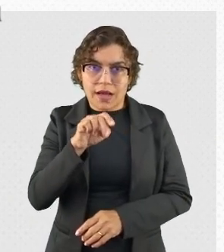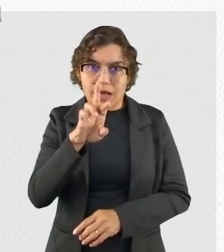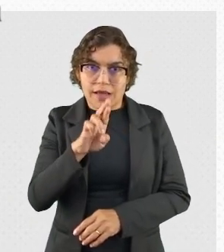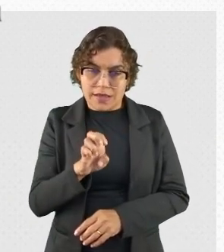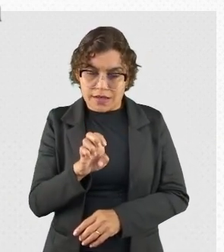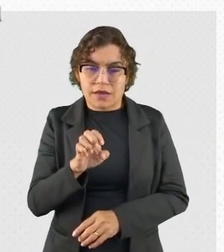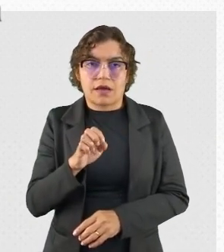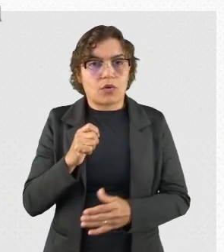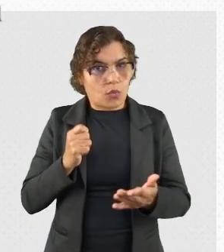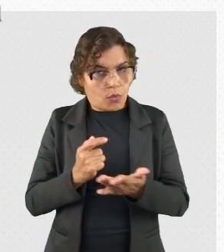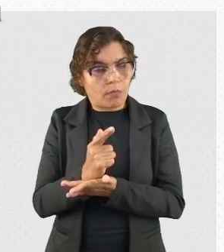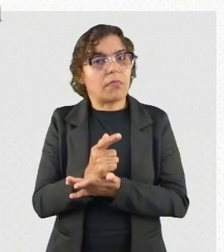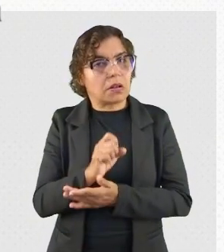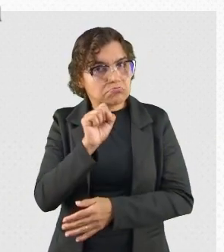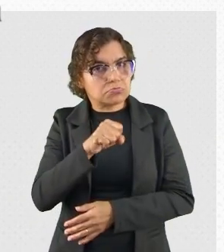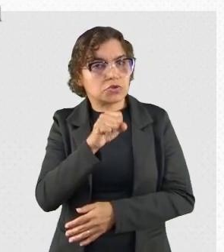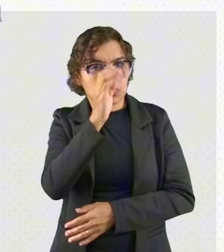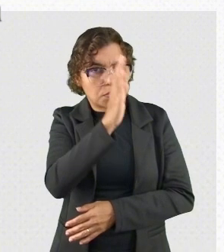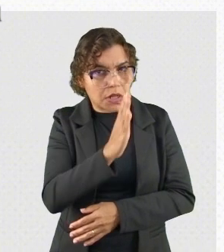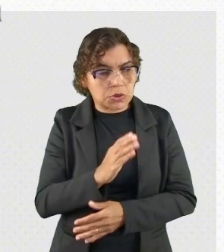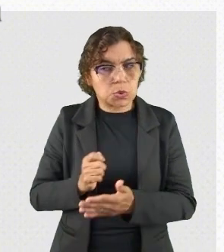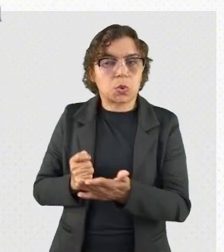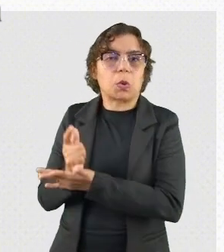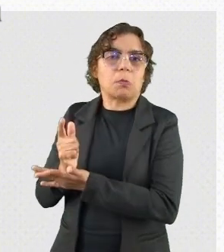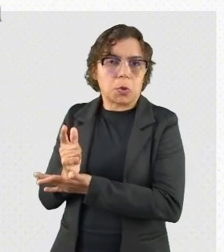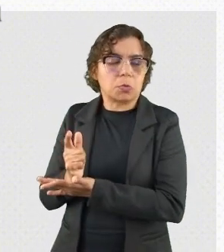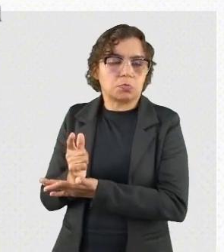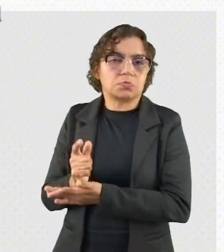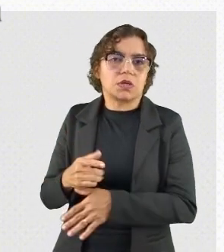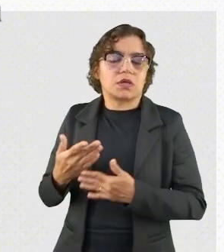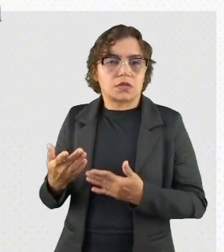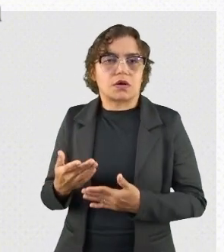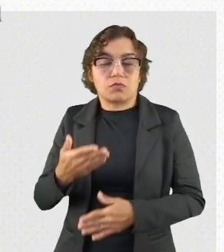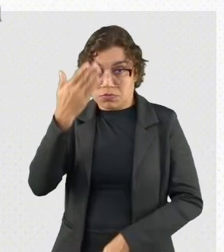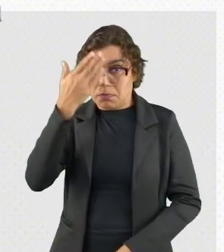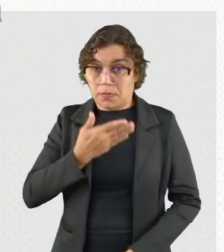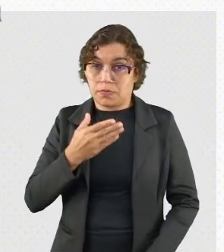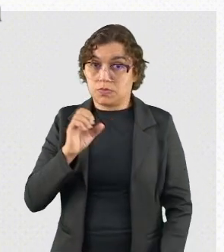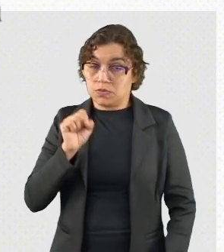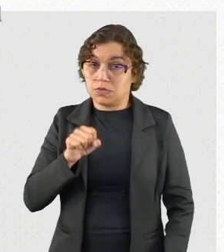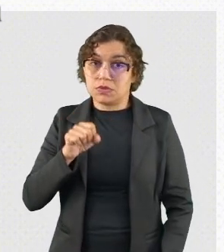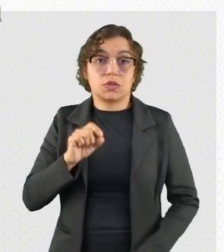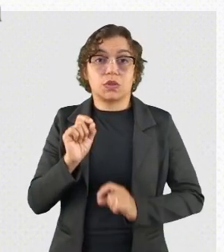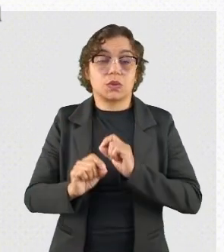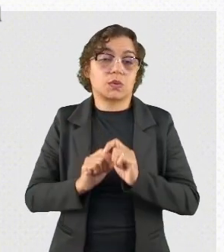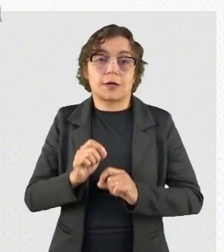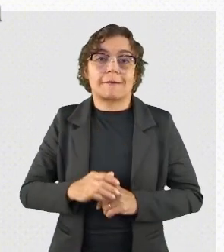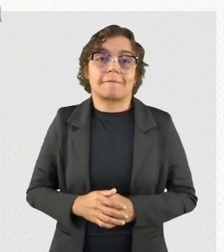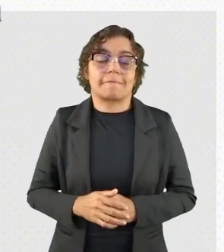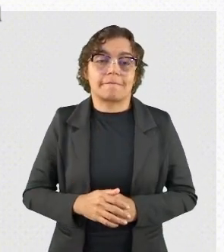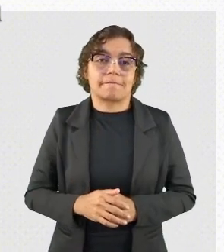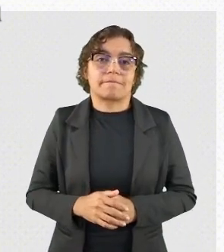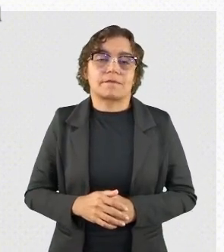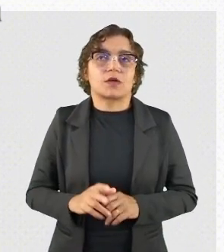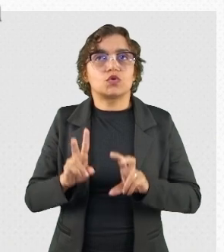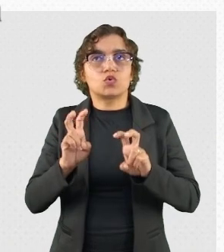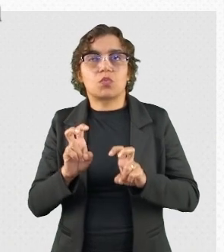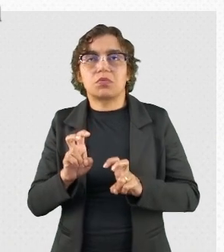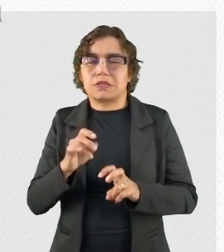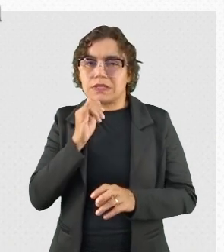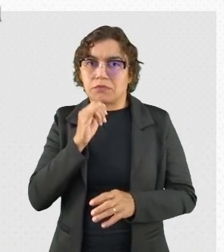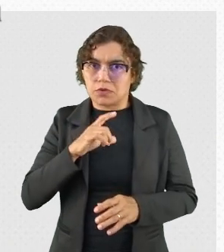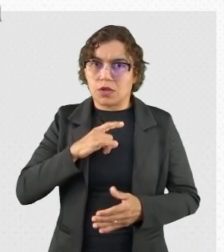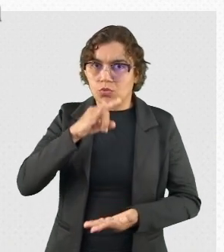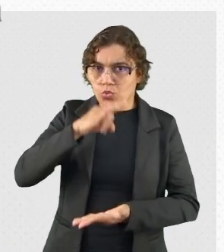foi comprada. E é muito importante, gente, pode até ser uma questão aí de prova, né, sobre essa compra, a partir